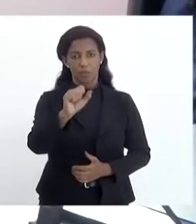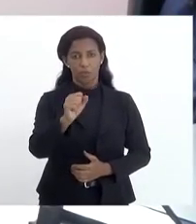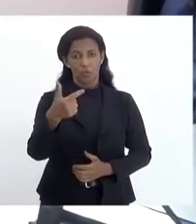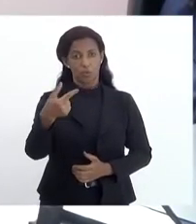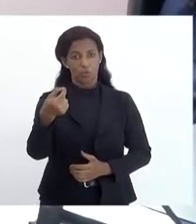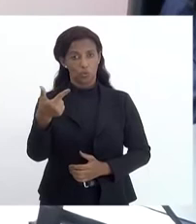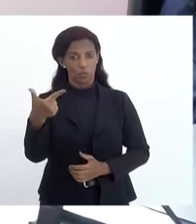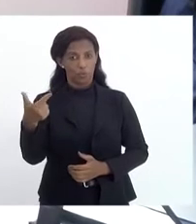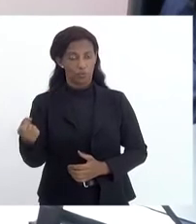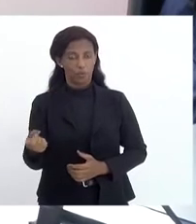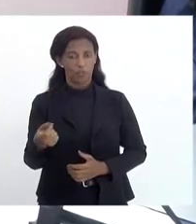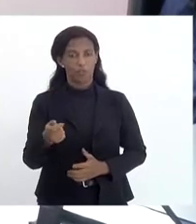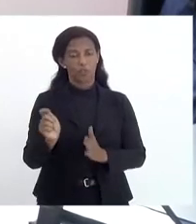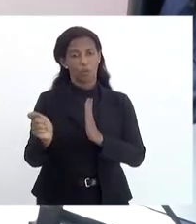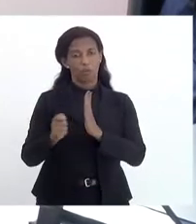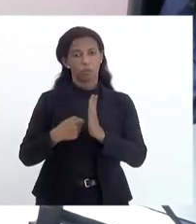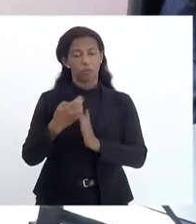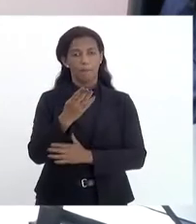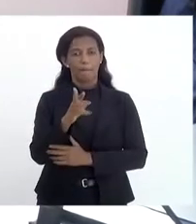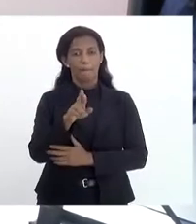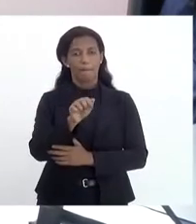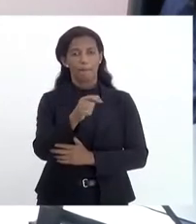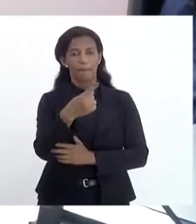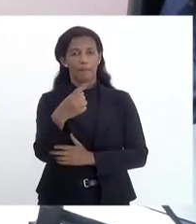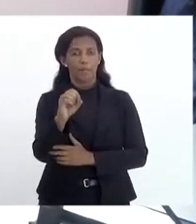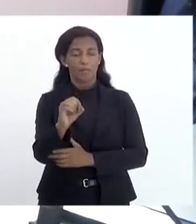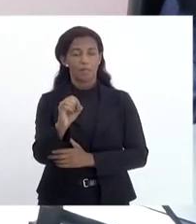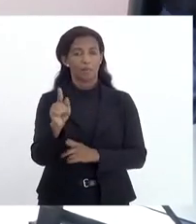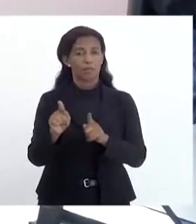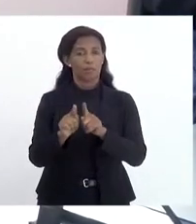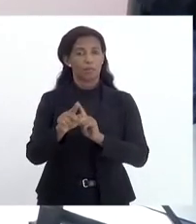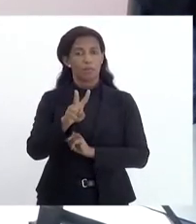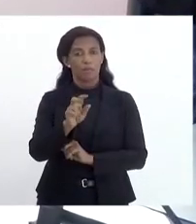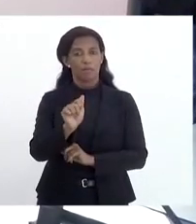3078-2020, deputado, autoria deputado Brazão, Deodato Vadeci da Saúde.